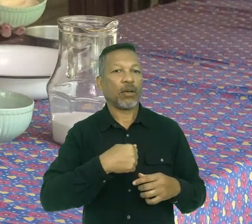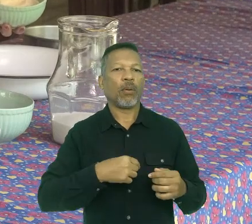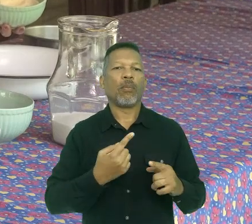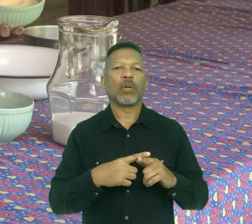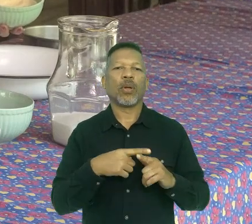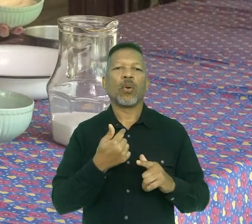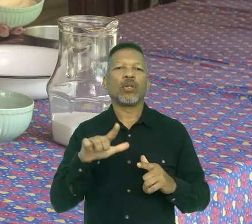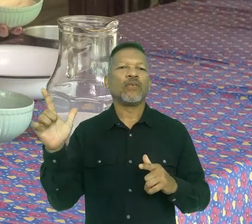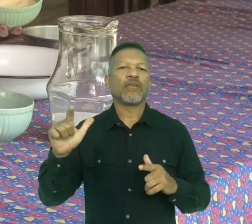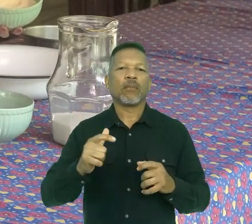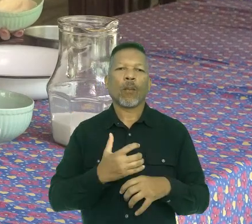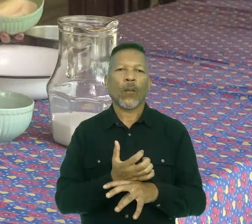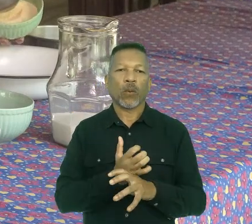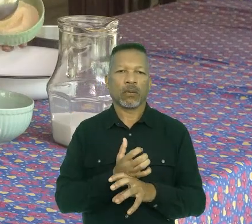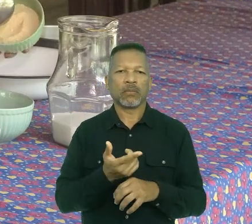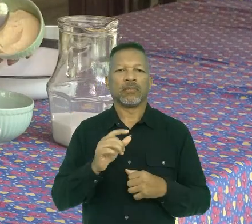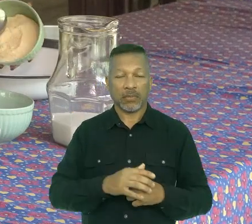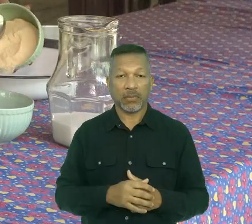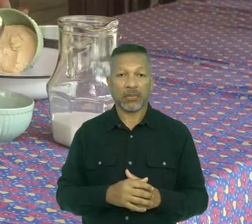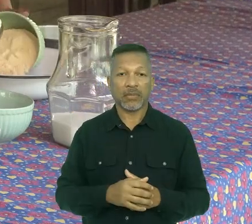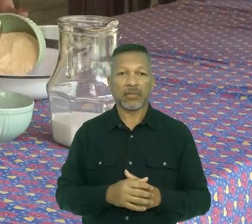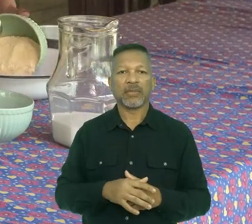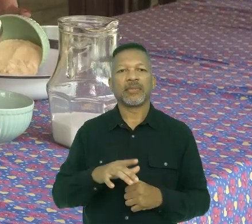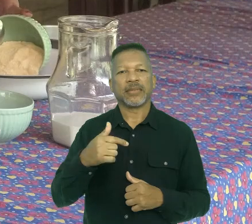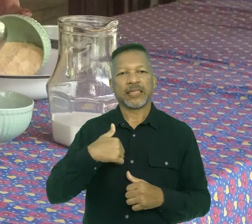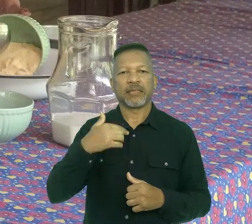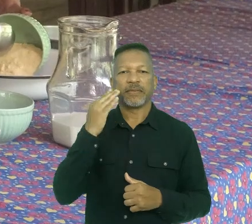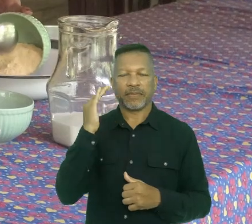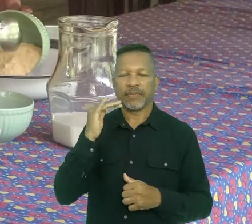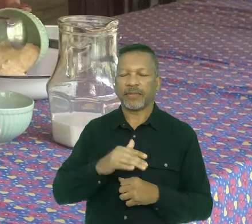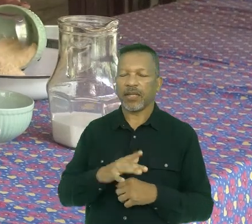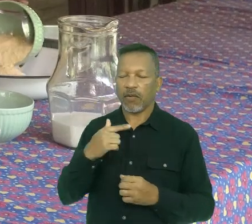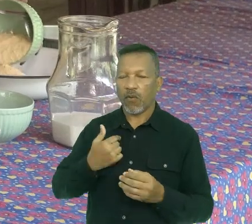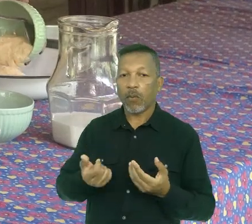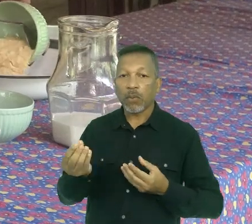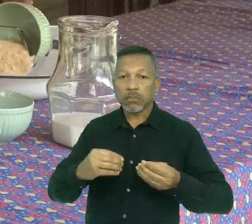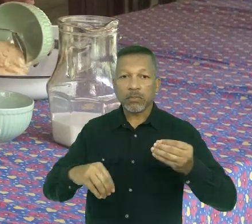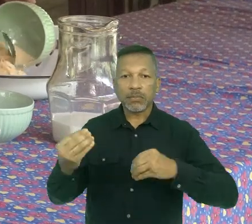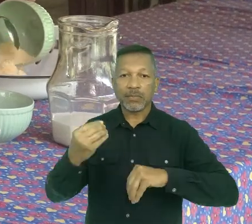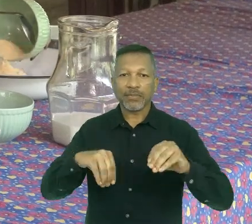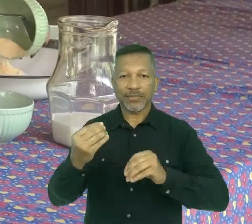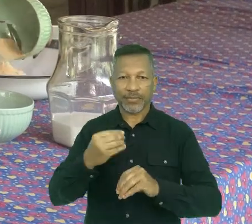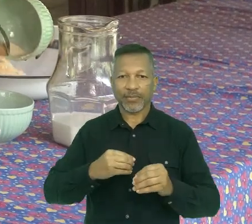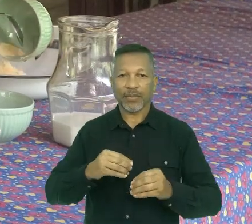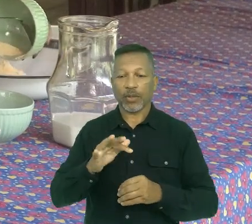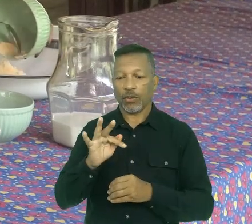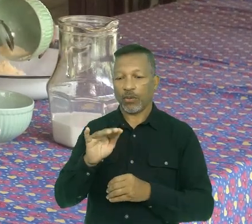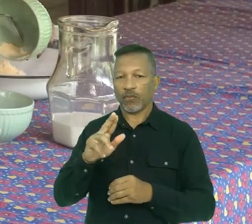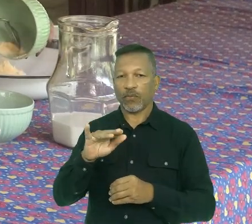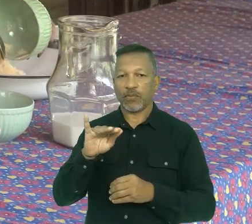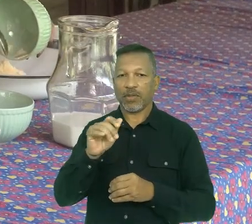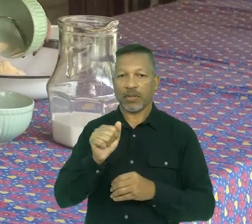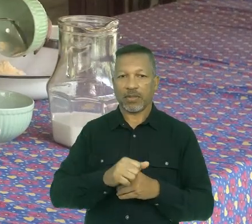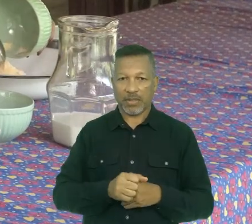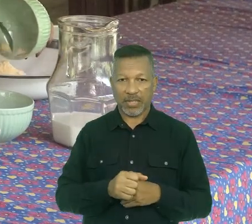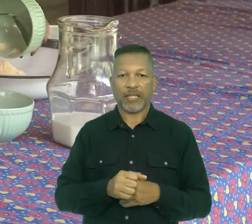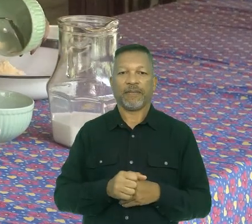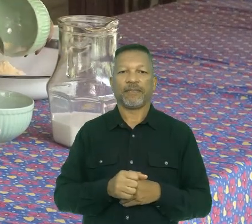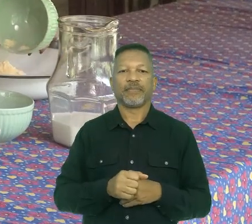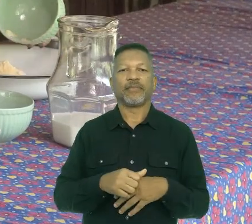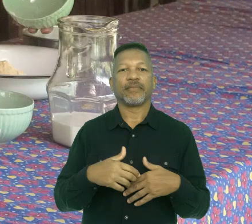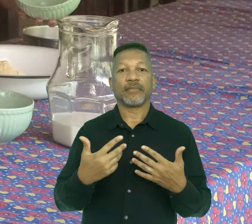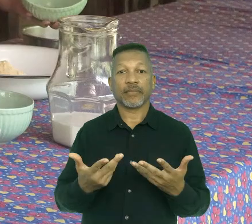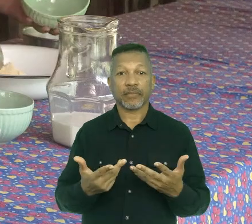muito seca. Entendi. Tá? Então eu acrescento aqui o fubá.